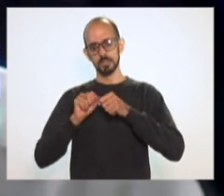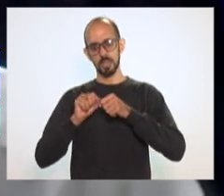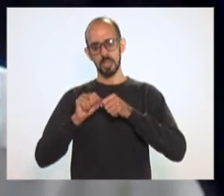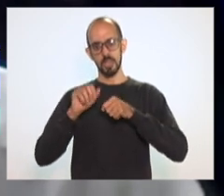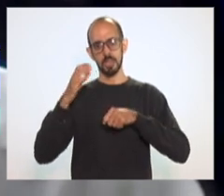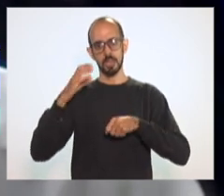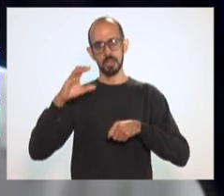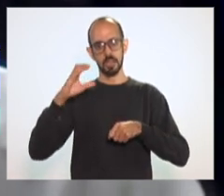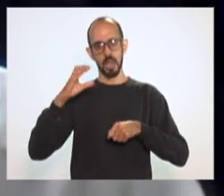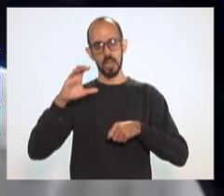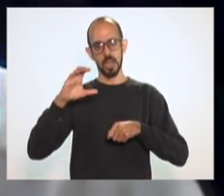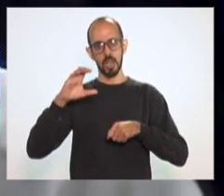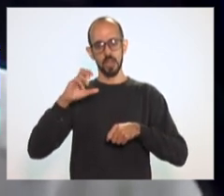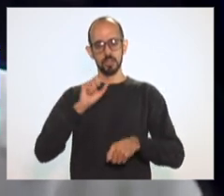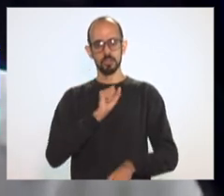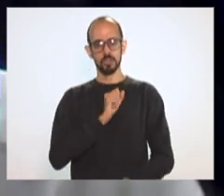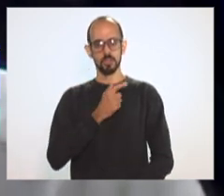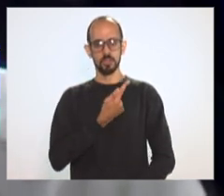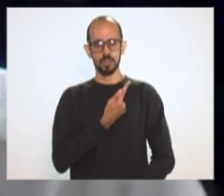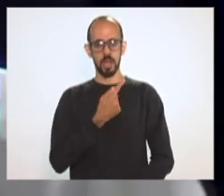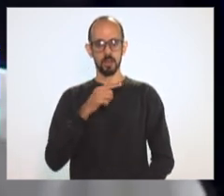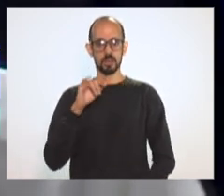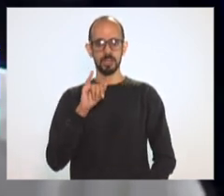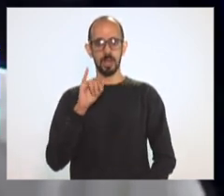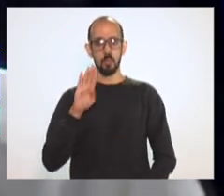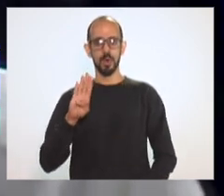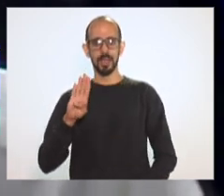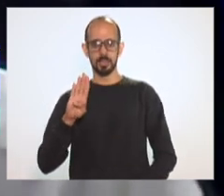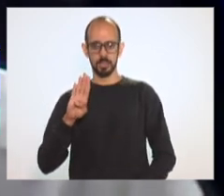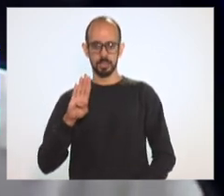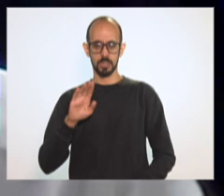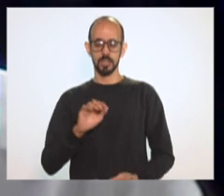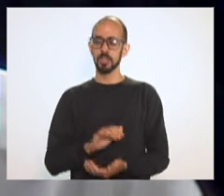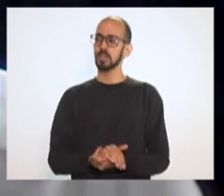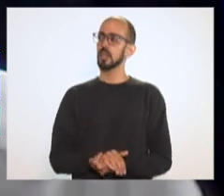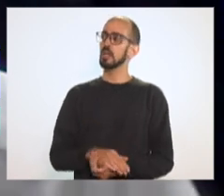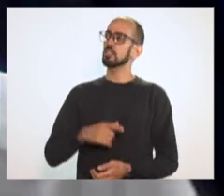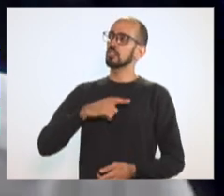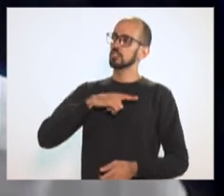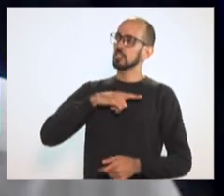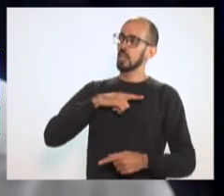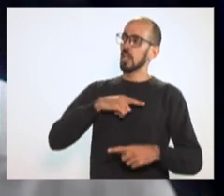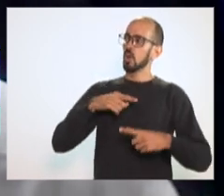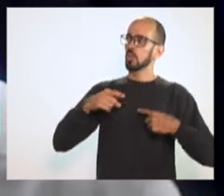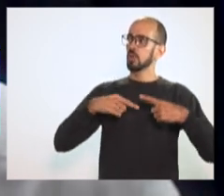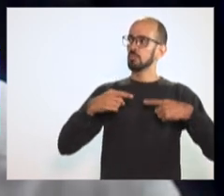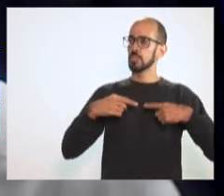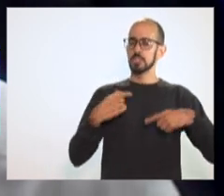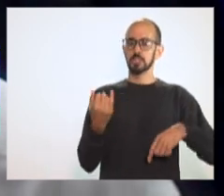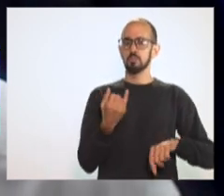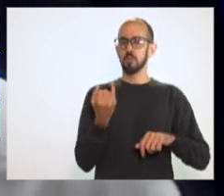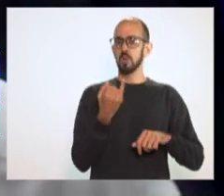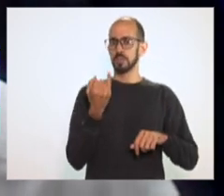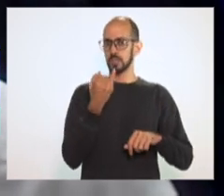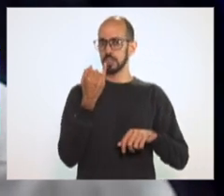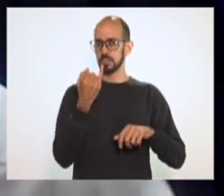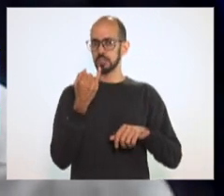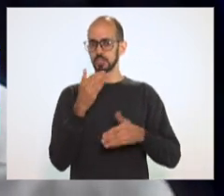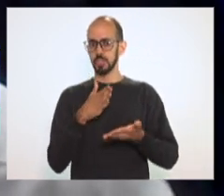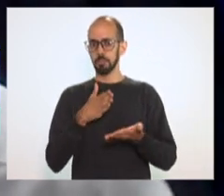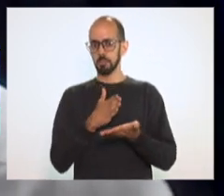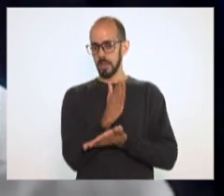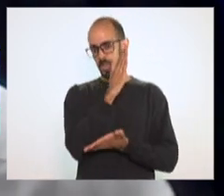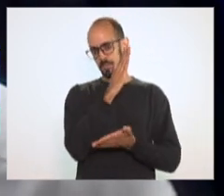Niterói São Gonçalo e Itaboraí nós temos rodovias importantes que cruzam essa região inclusive atendam também o município de